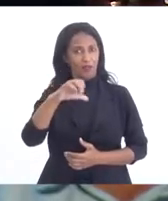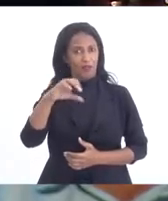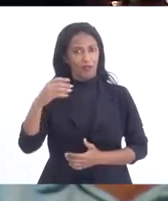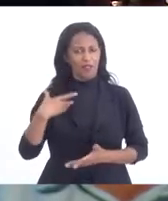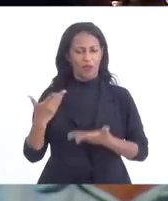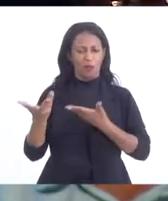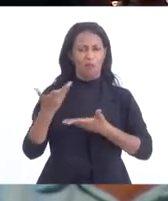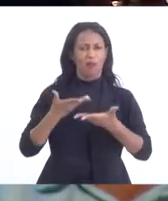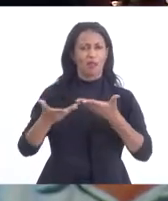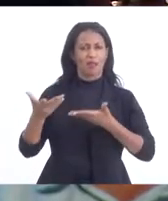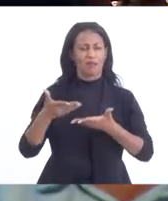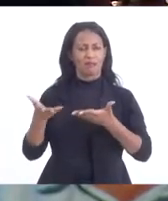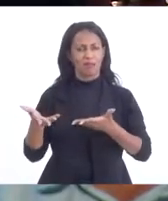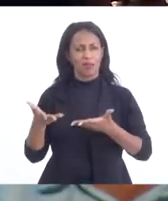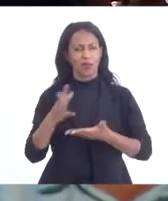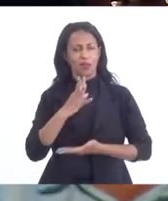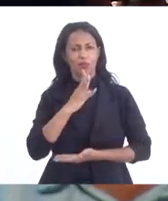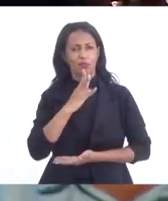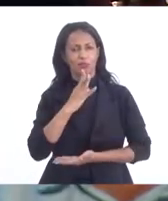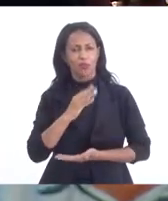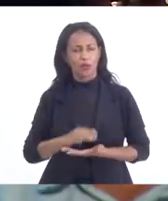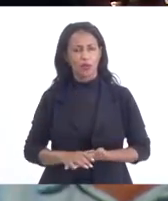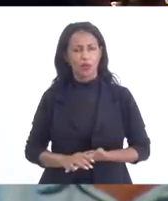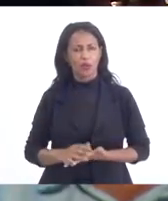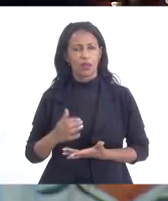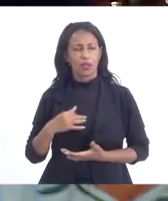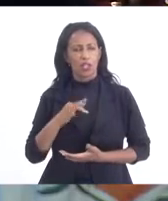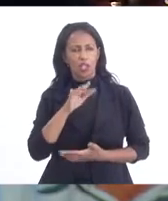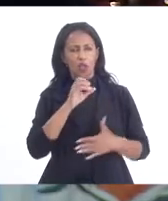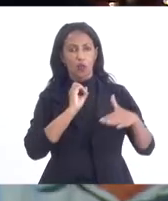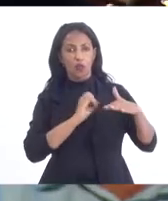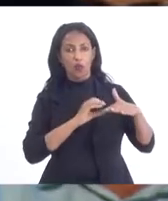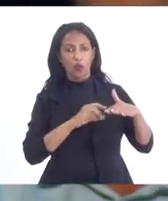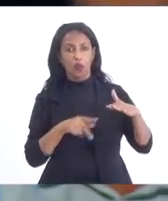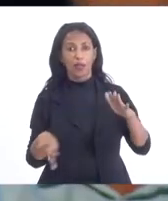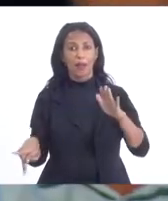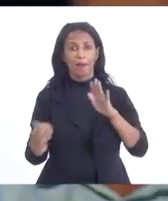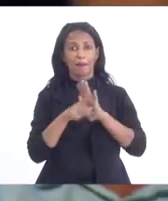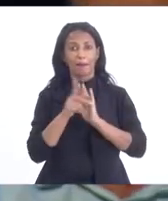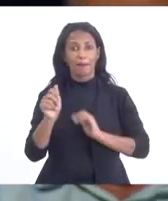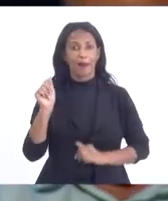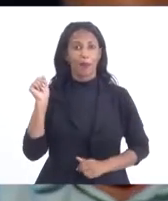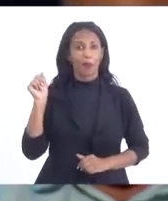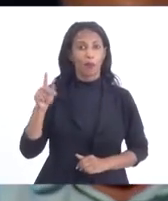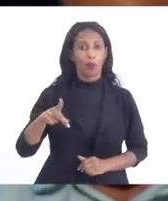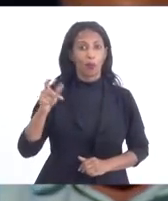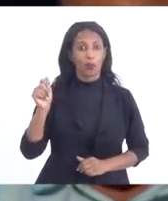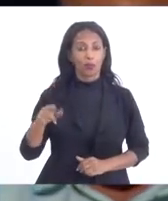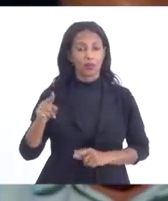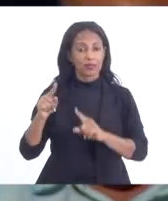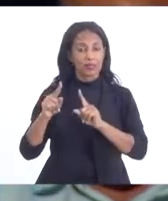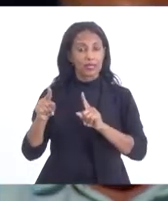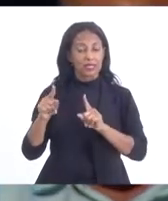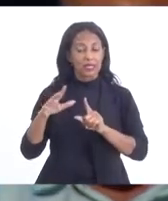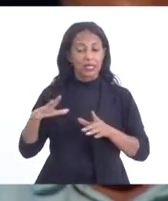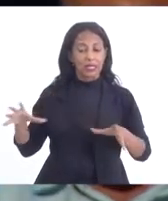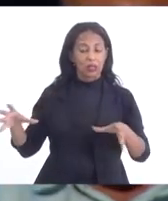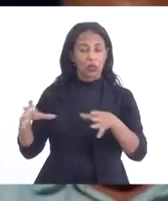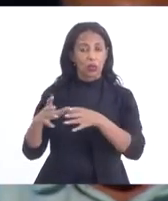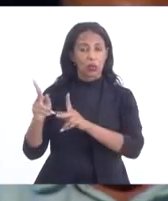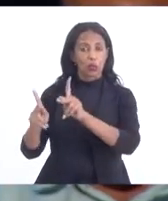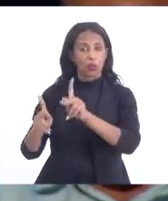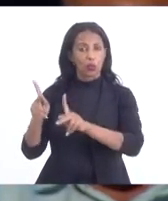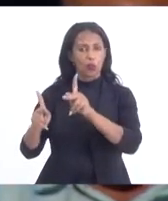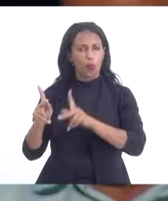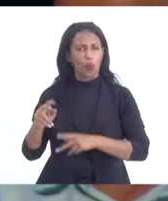eu lia, conhecia. E o fundo deles é para pagar a aposentadoria do cidadão norueguês.